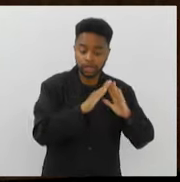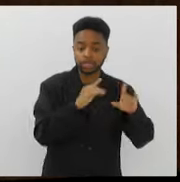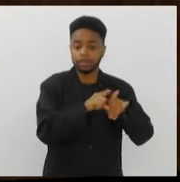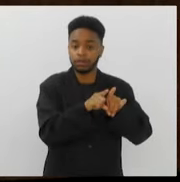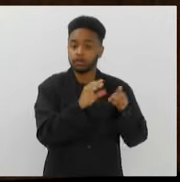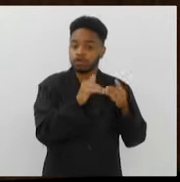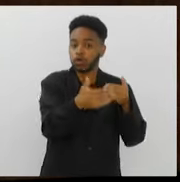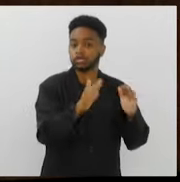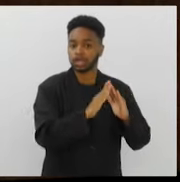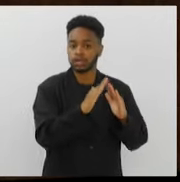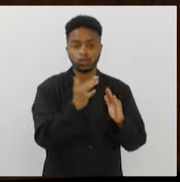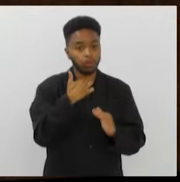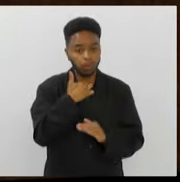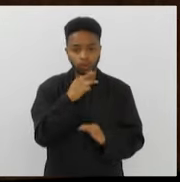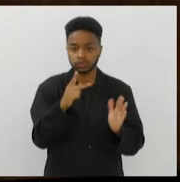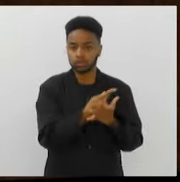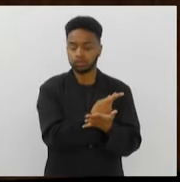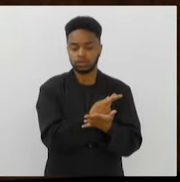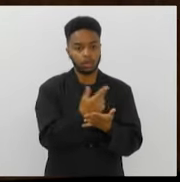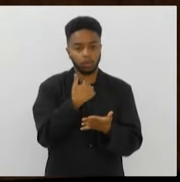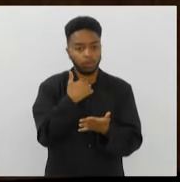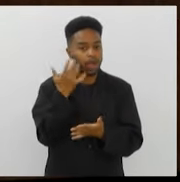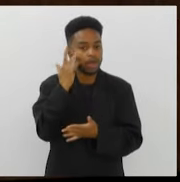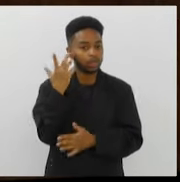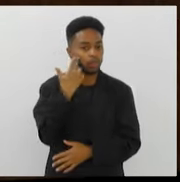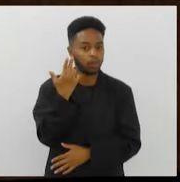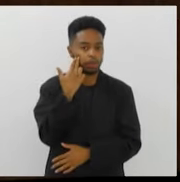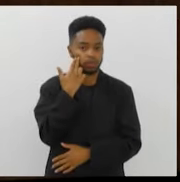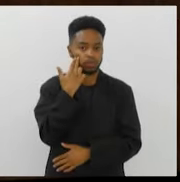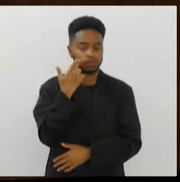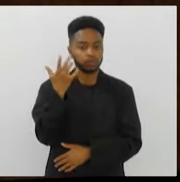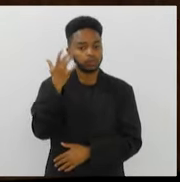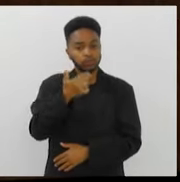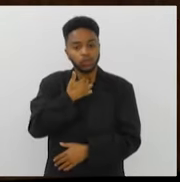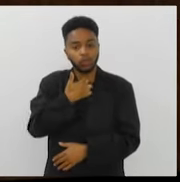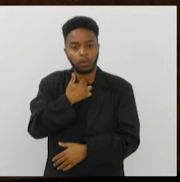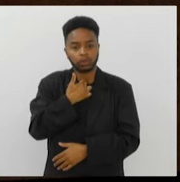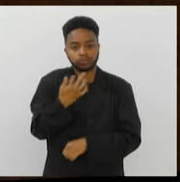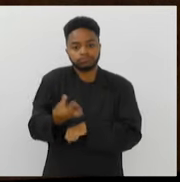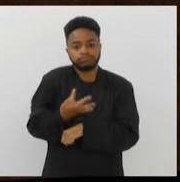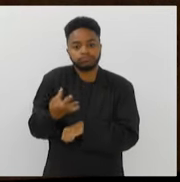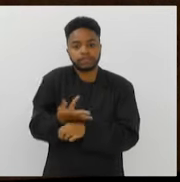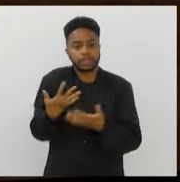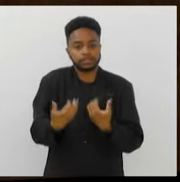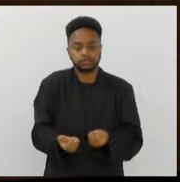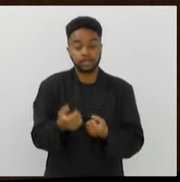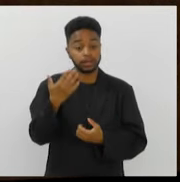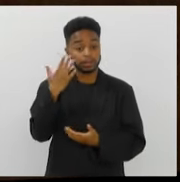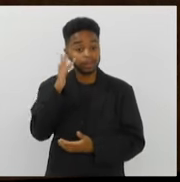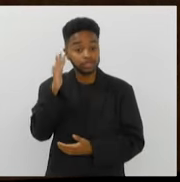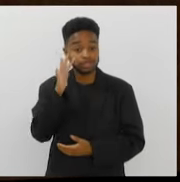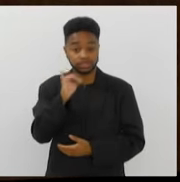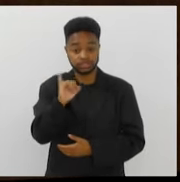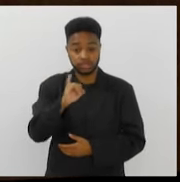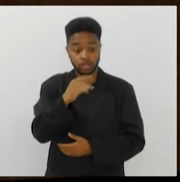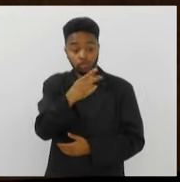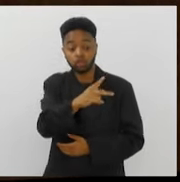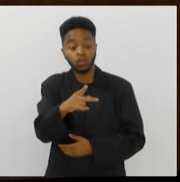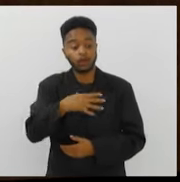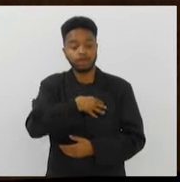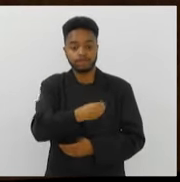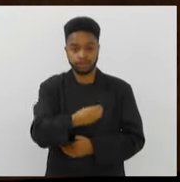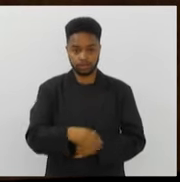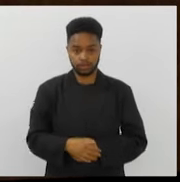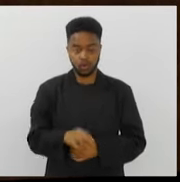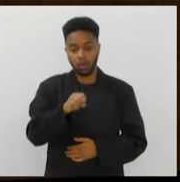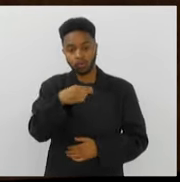hediondo. Não pode ser normalizado. Não pode ser tolerado. Imagine se fosse uma filha de vocês,